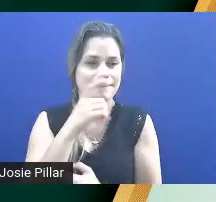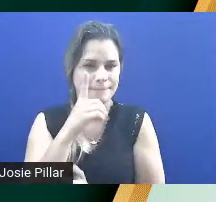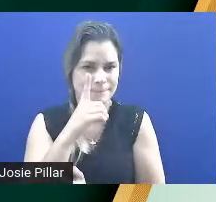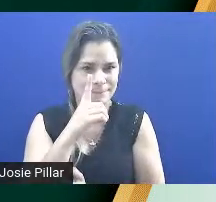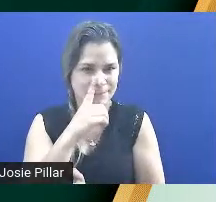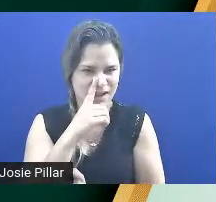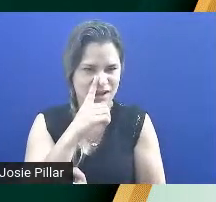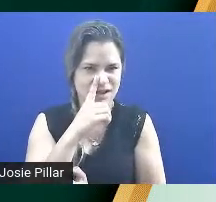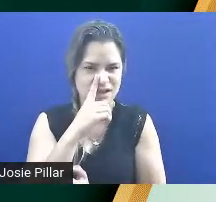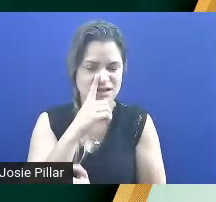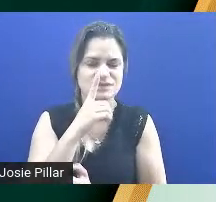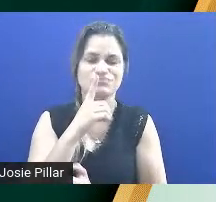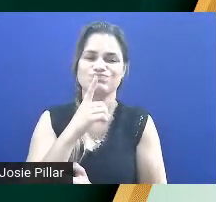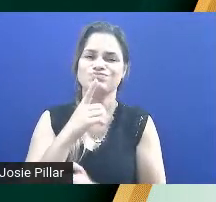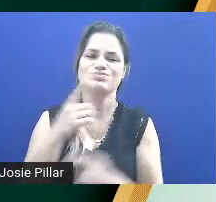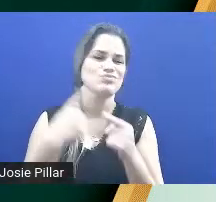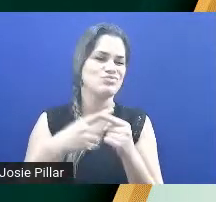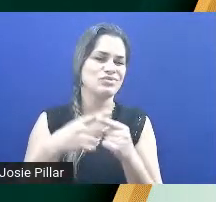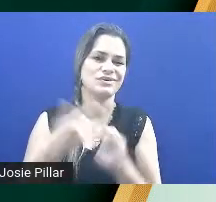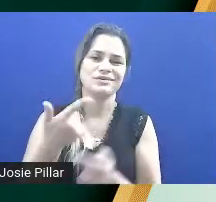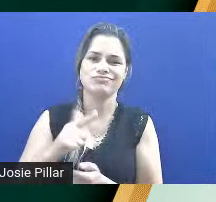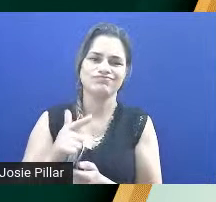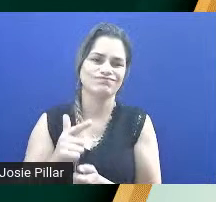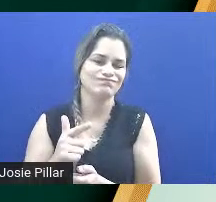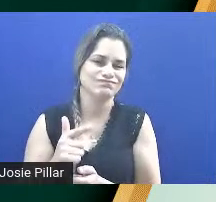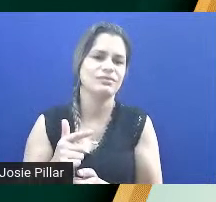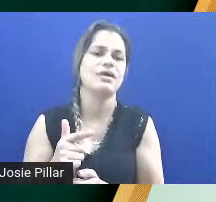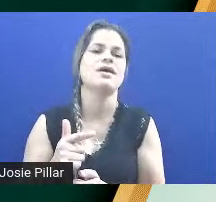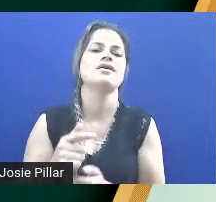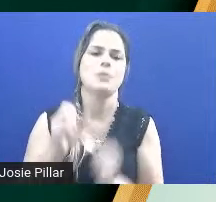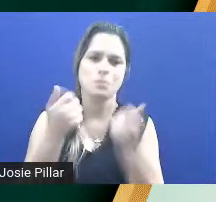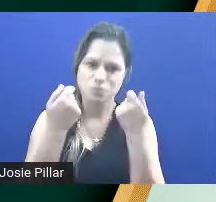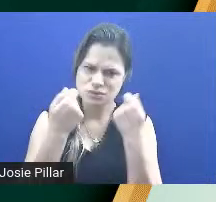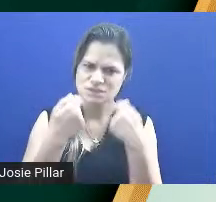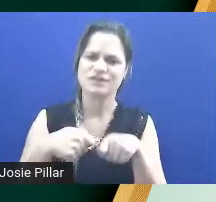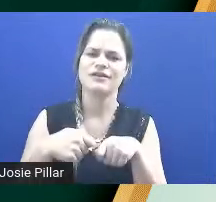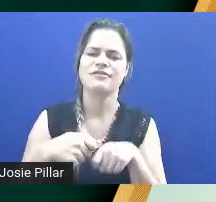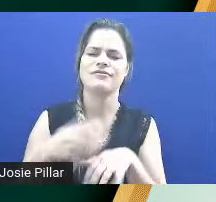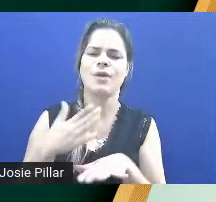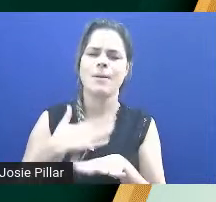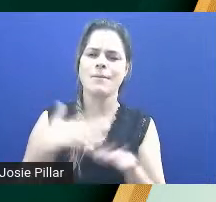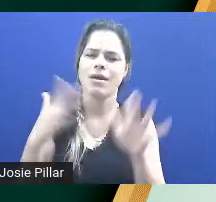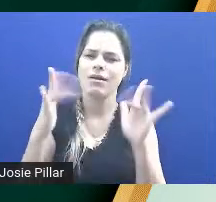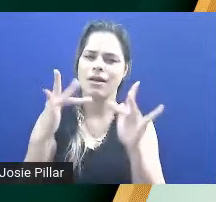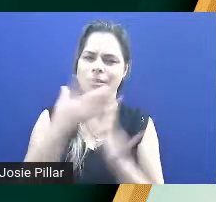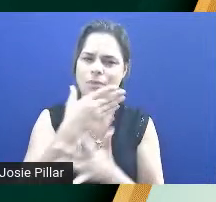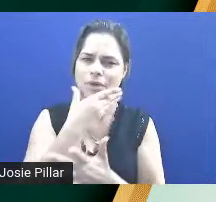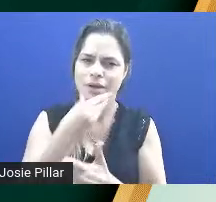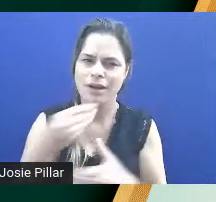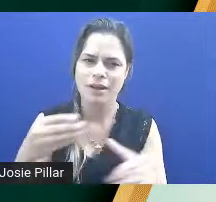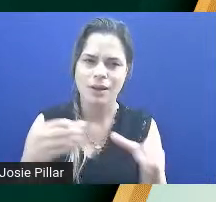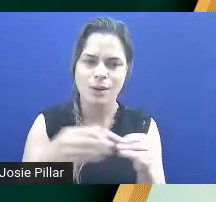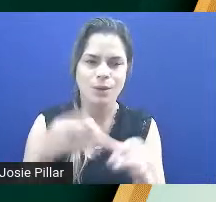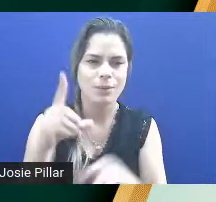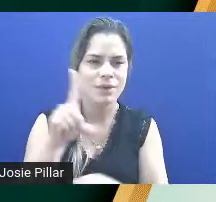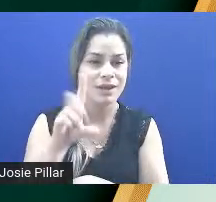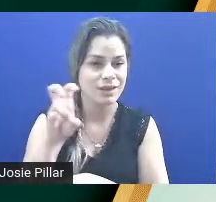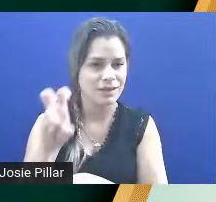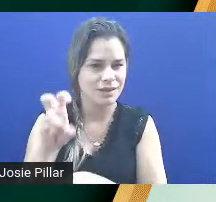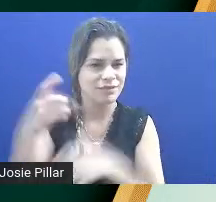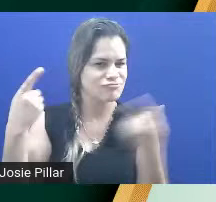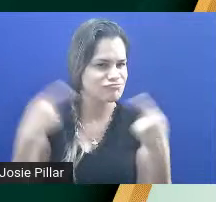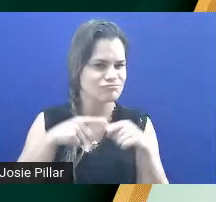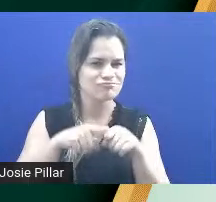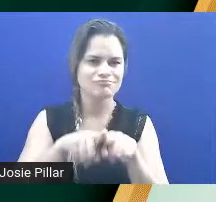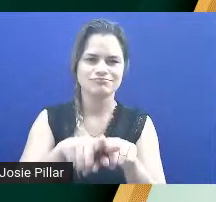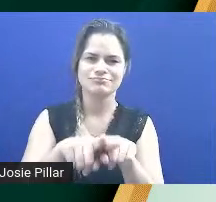pois sem eles nada disso seria possível, ao meu namorado, a toda a Turma 15, pelo companheirismo durante